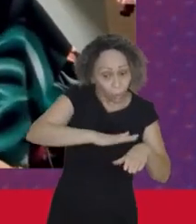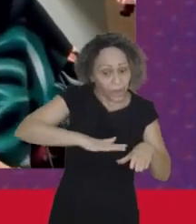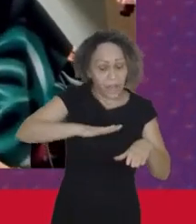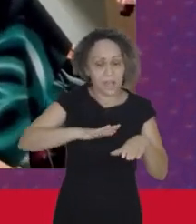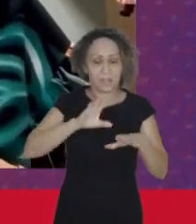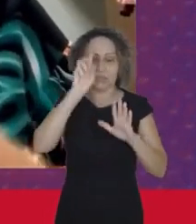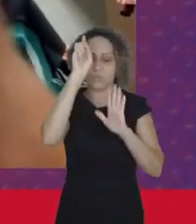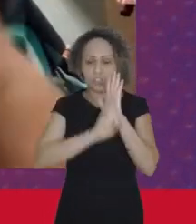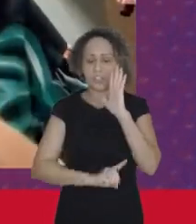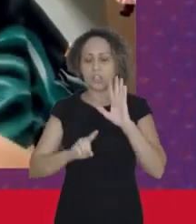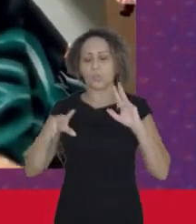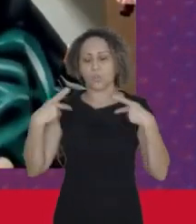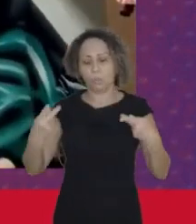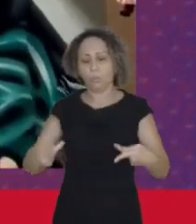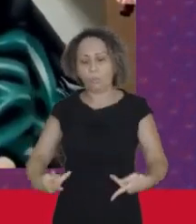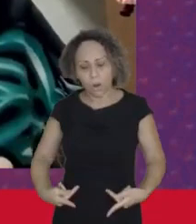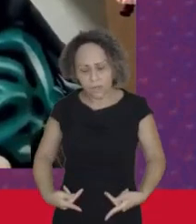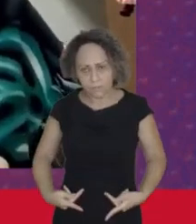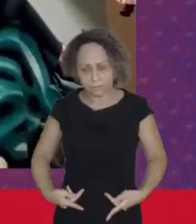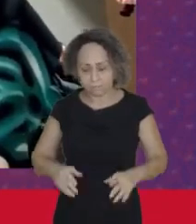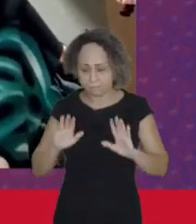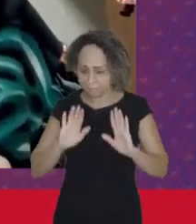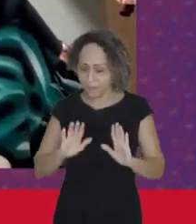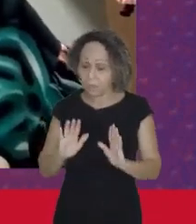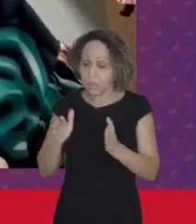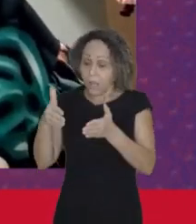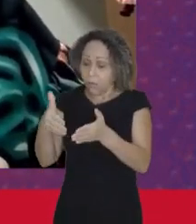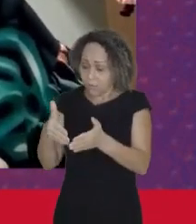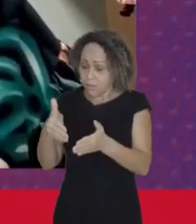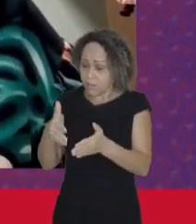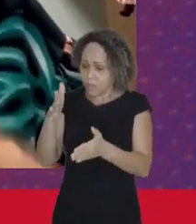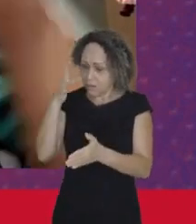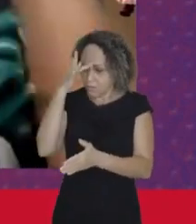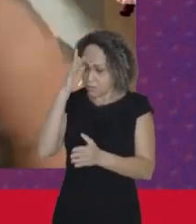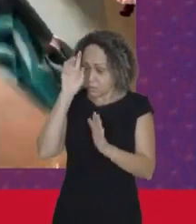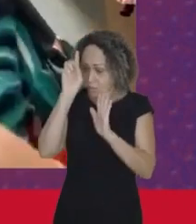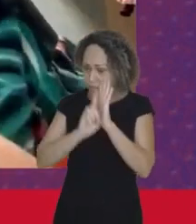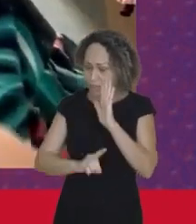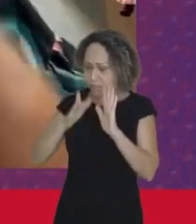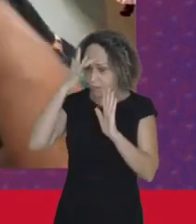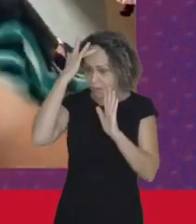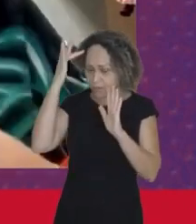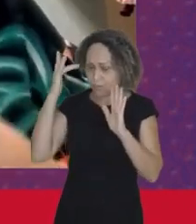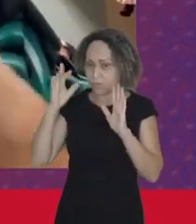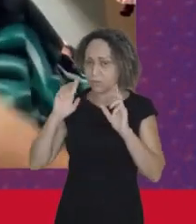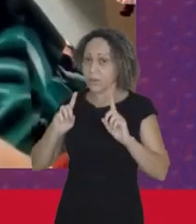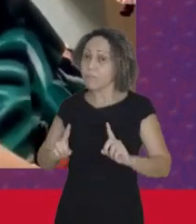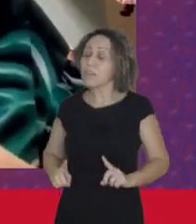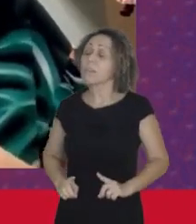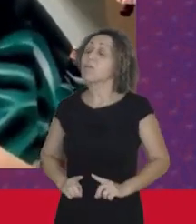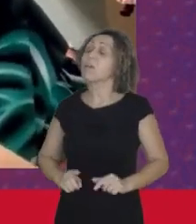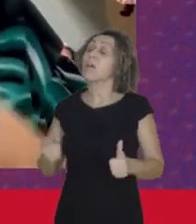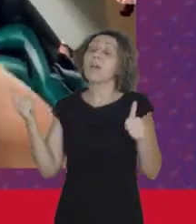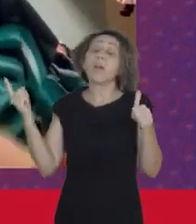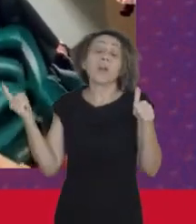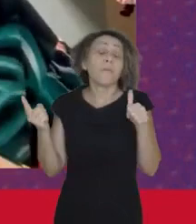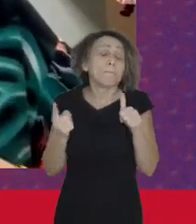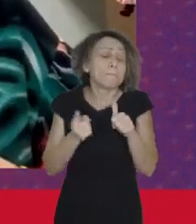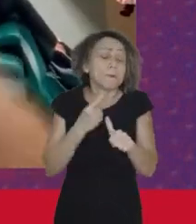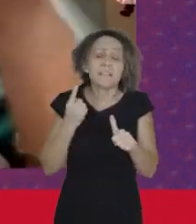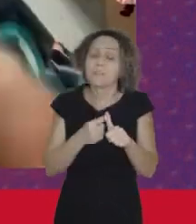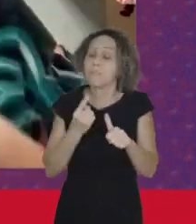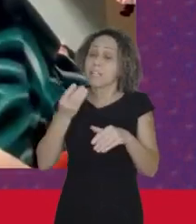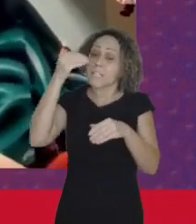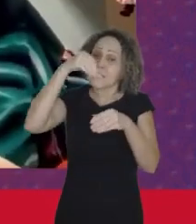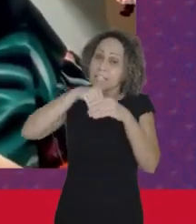Vejamos que a Convenção sobre os Direitos da Pessoa com Deficiência é o primeiro tratado de direitos humanos das